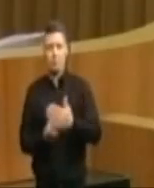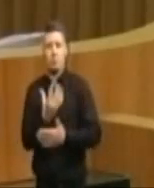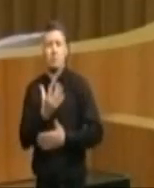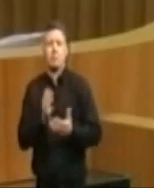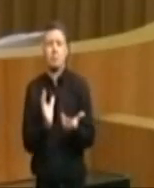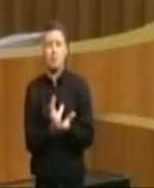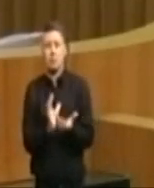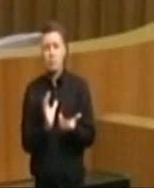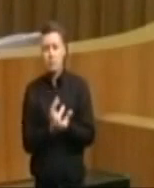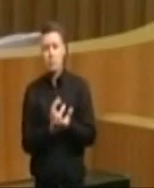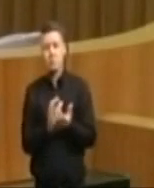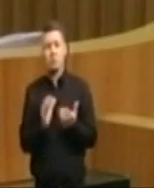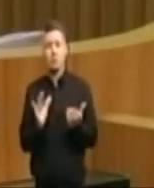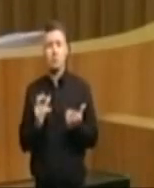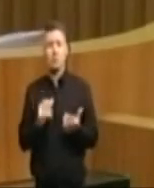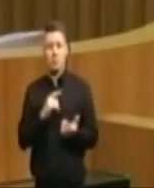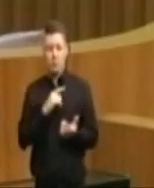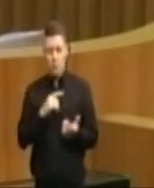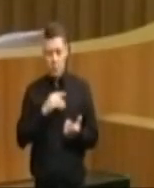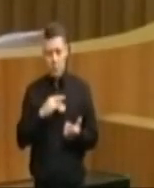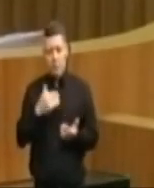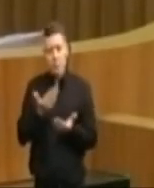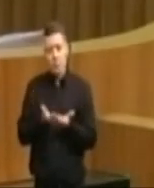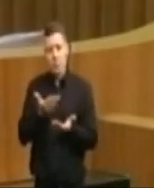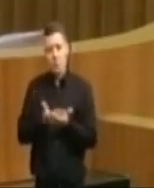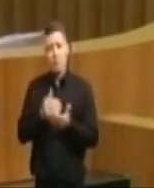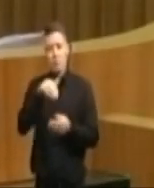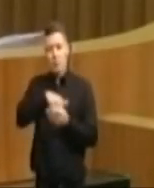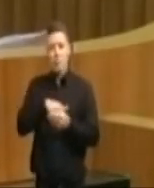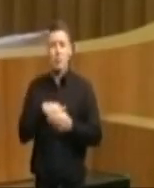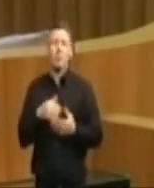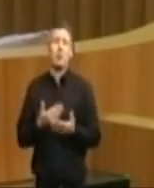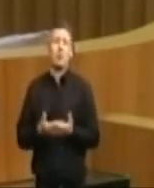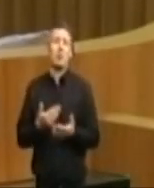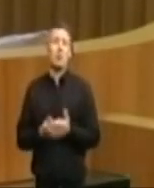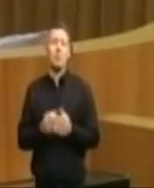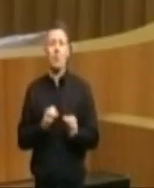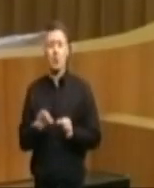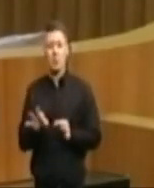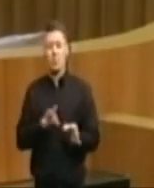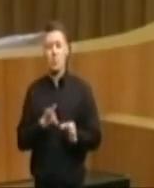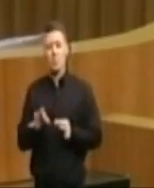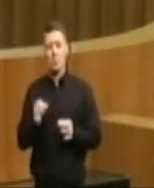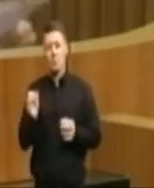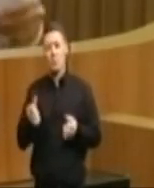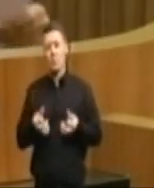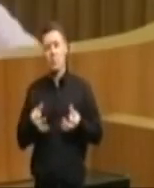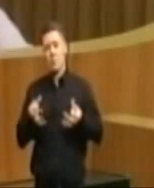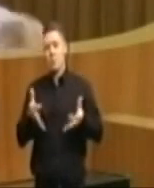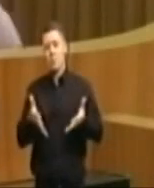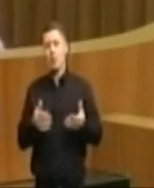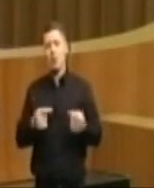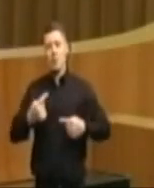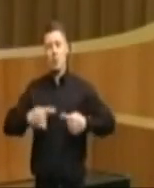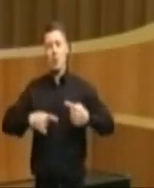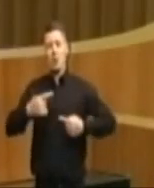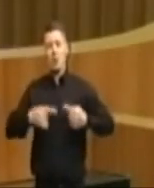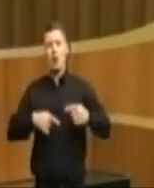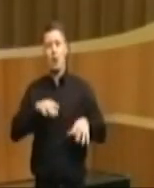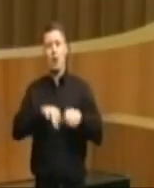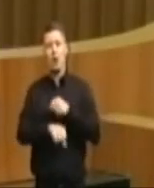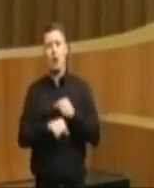de profissionais lotados na escola para elaborar e executar uma política de formação